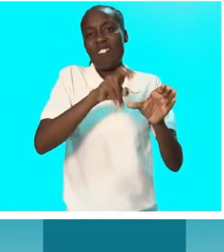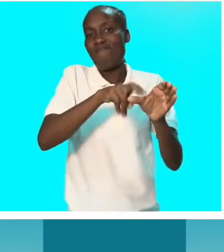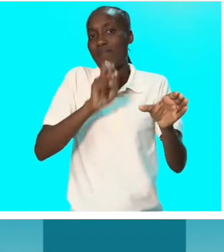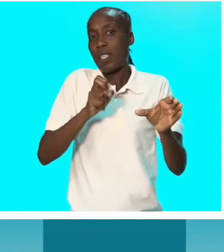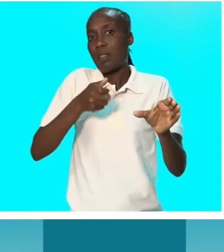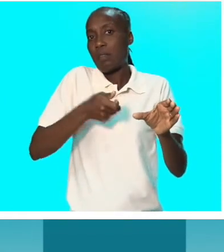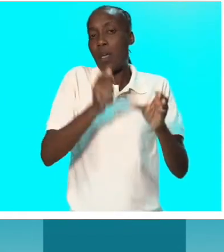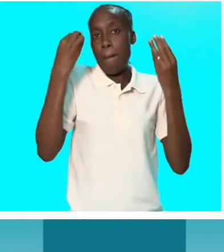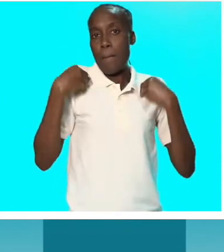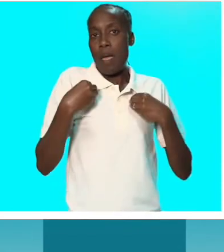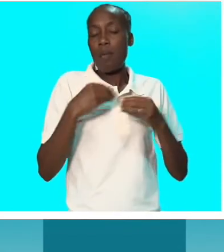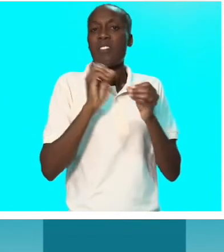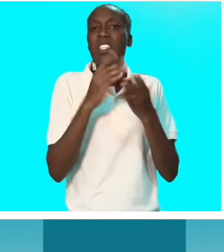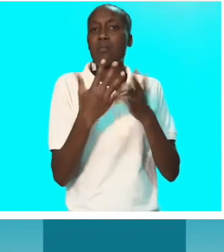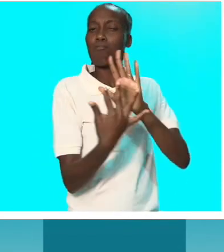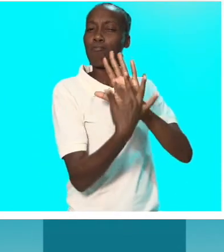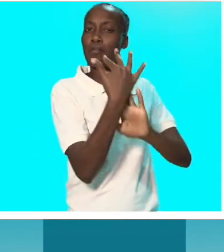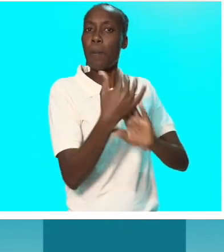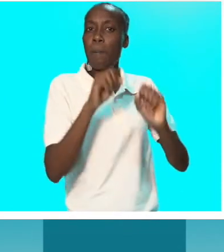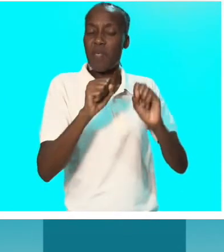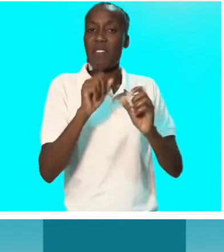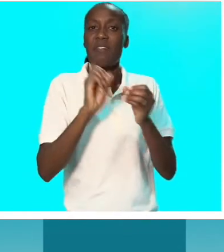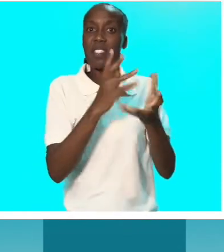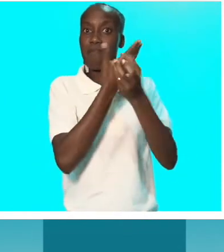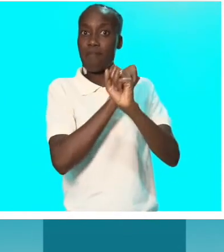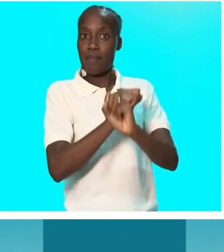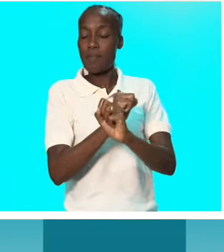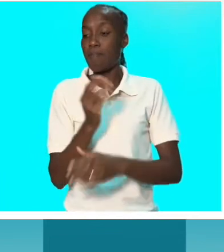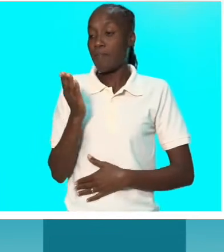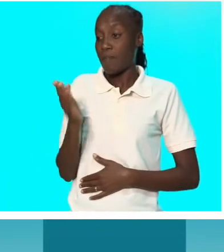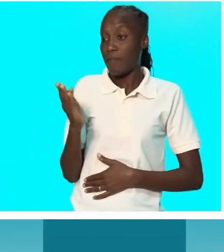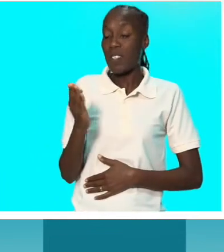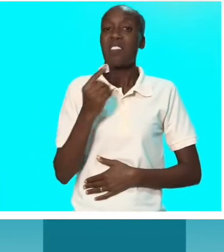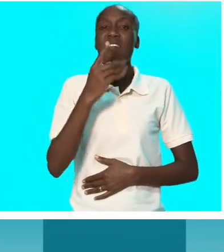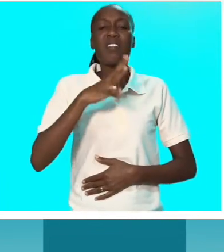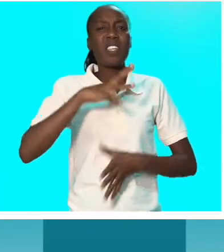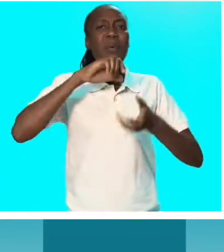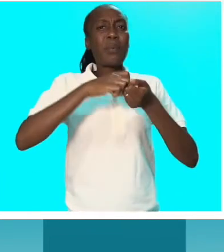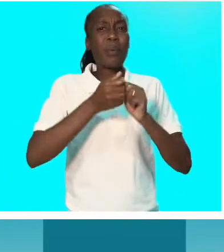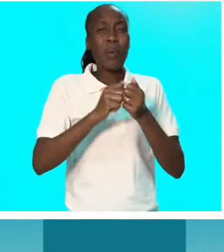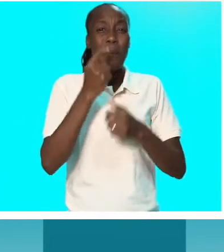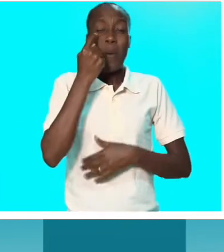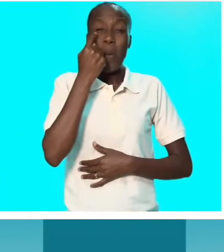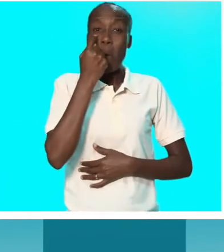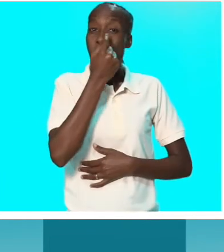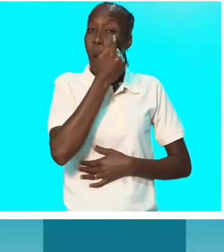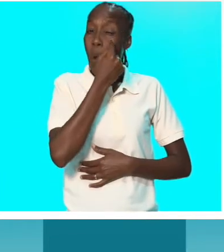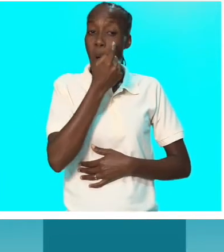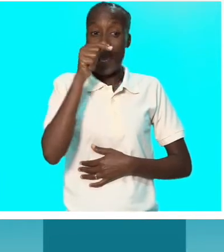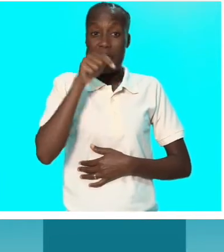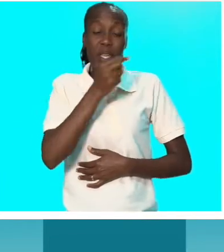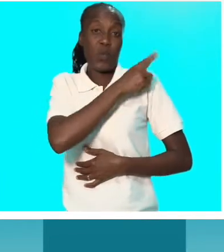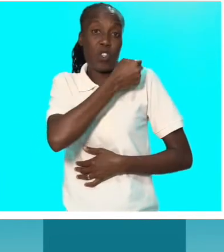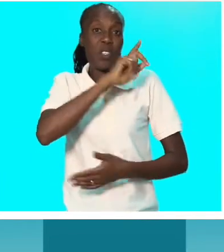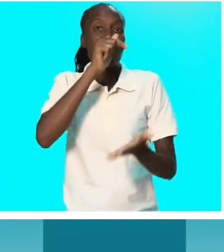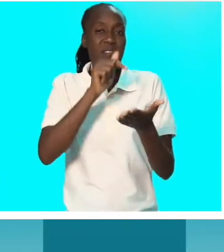Portanto, foi chamada a atenção que eu tinha que tomar algumas medidas de precaução. Eu soube que tinha diabetes quando estava para